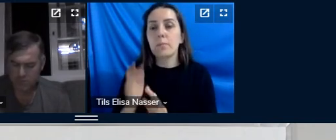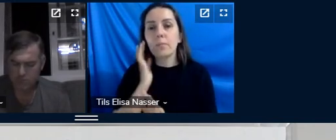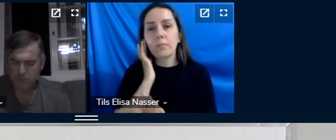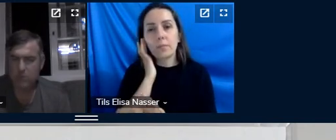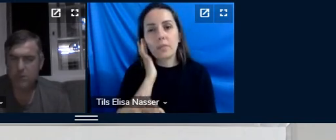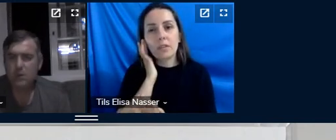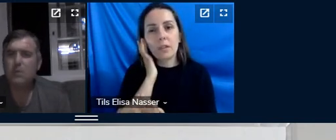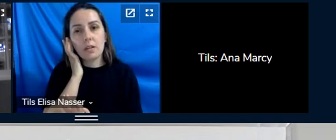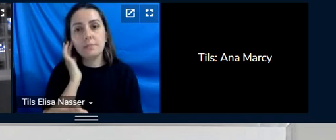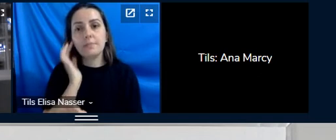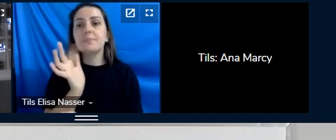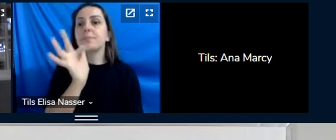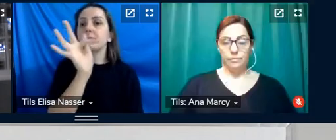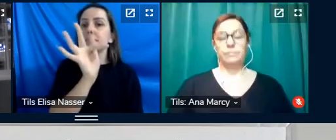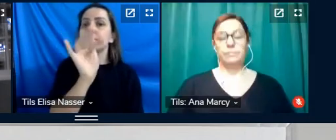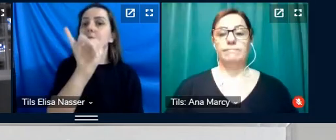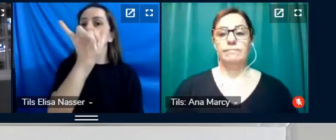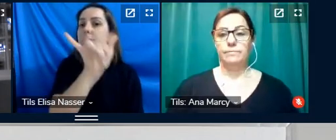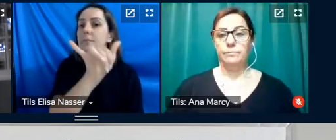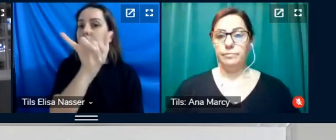Esse aqui é o